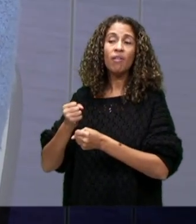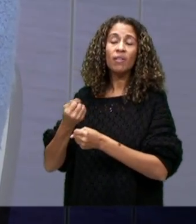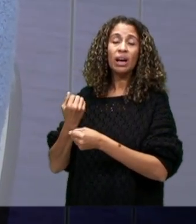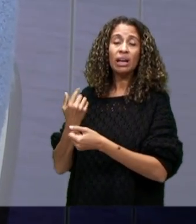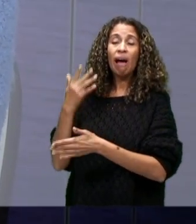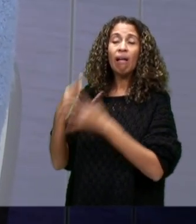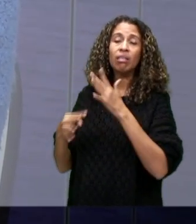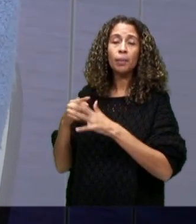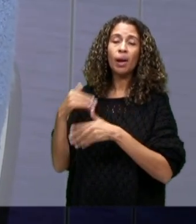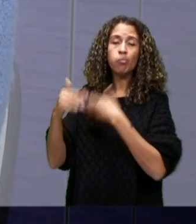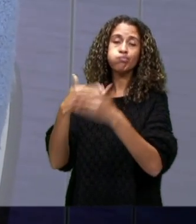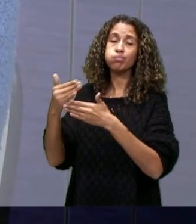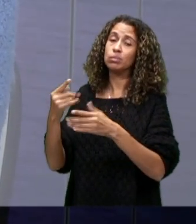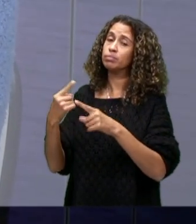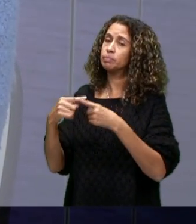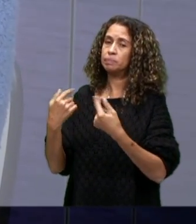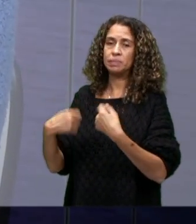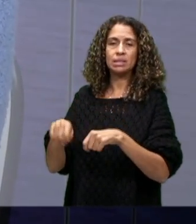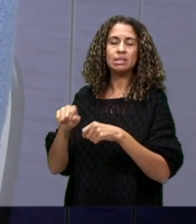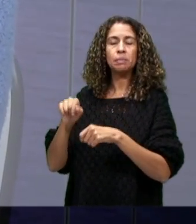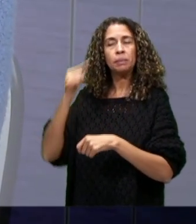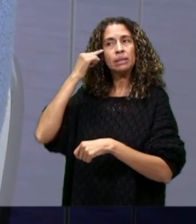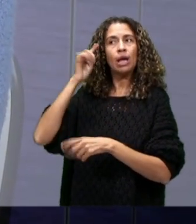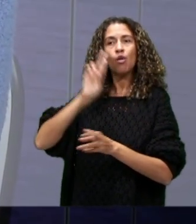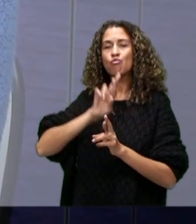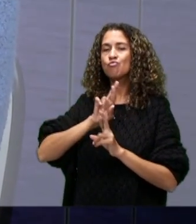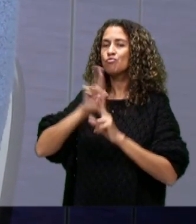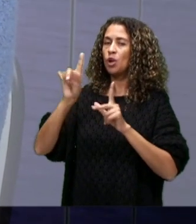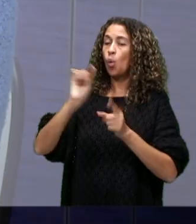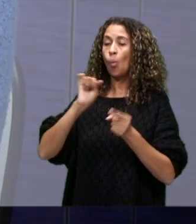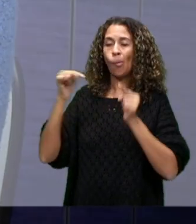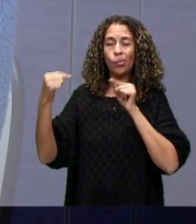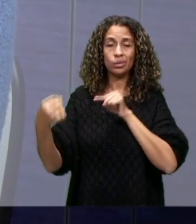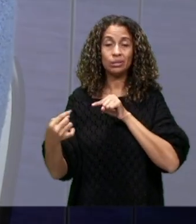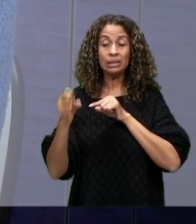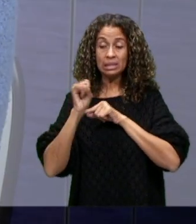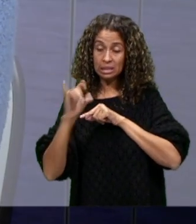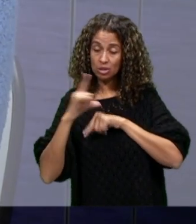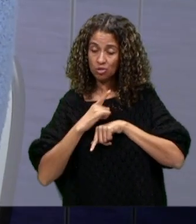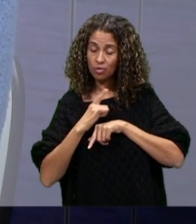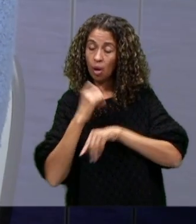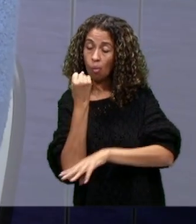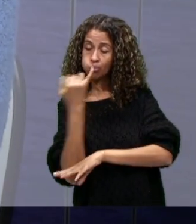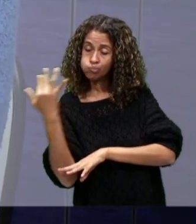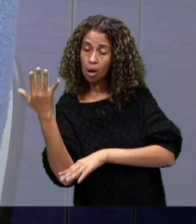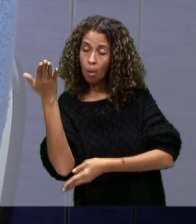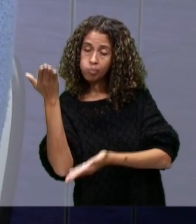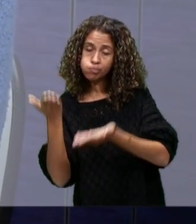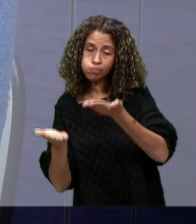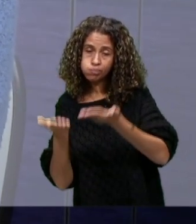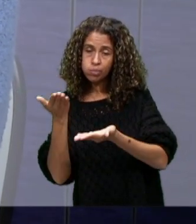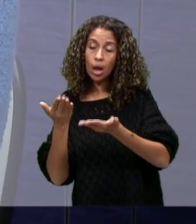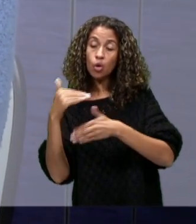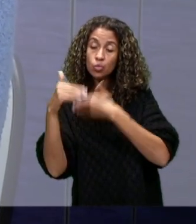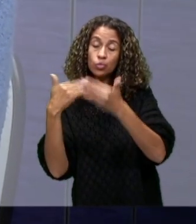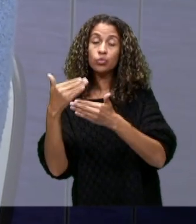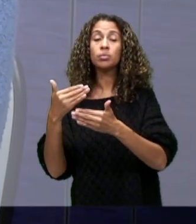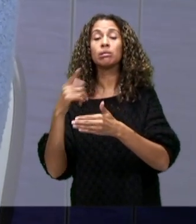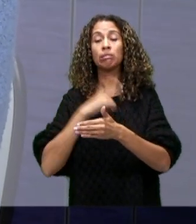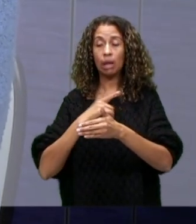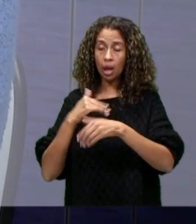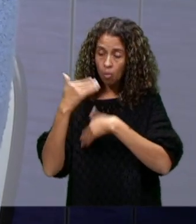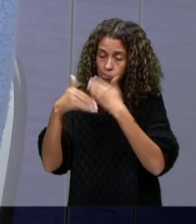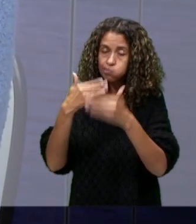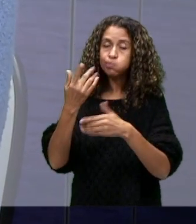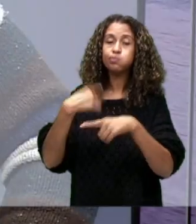gente tem que pensar justamente ao contrário, né? Onde a gente tem um ambiente equilibrado, a gente tem desenvolvimento, a gente tem progresso, a gente